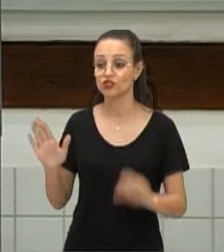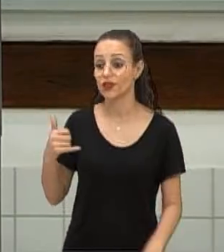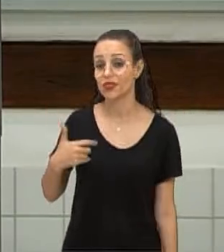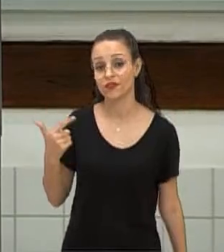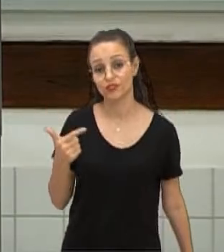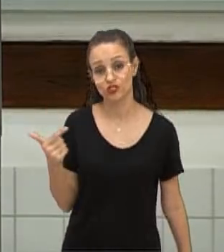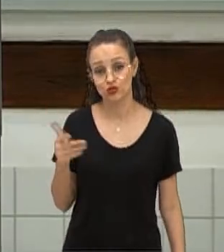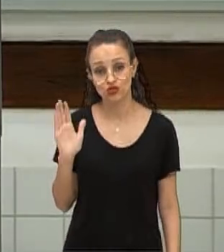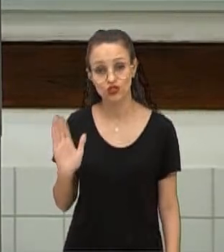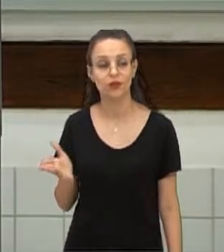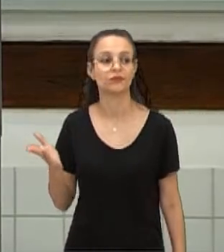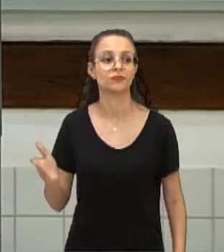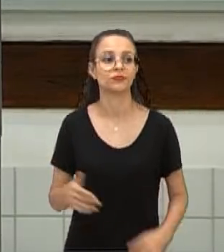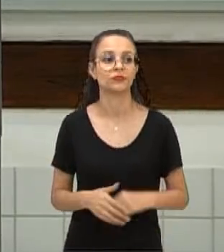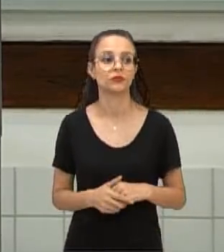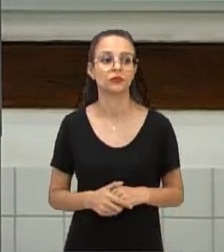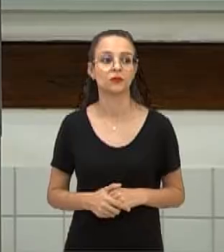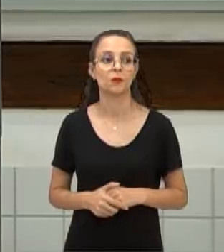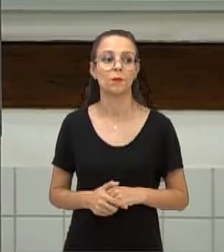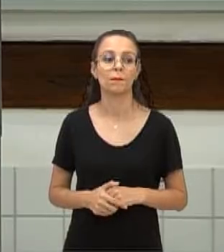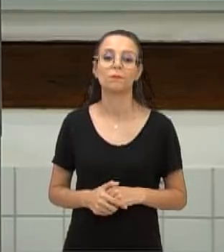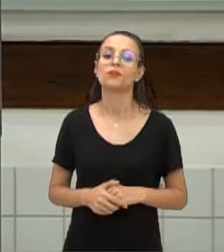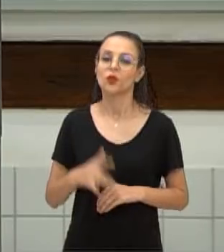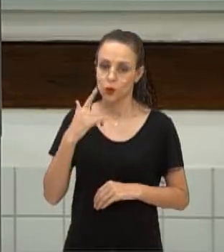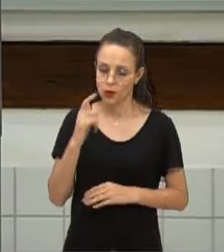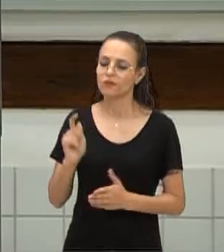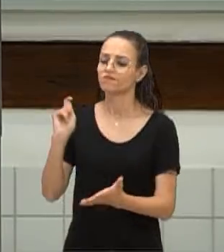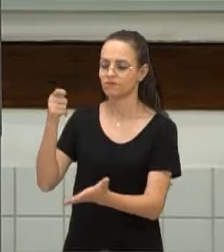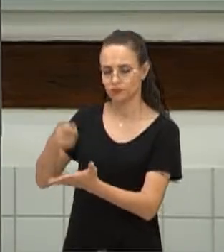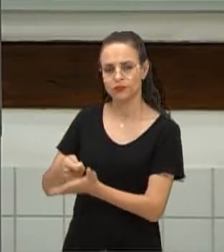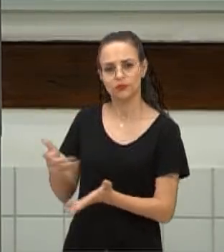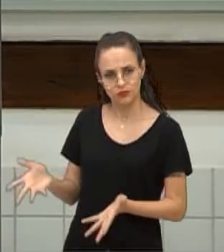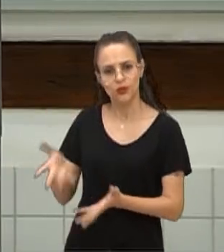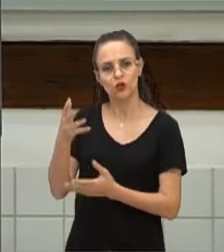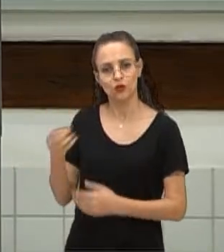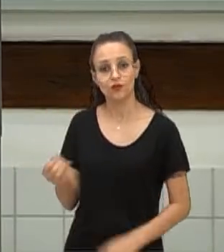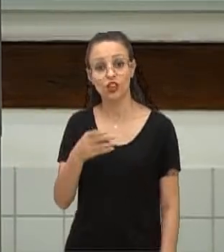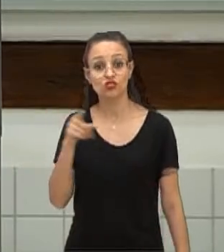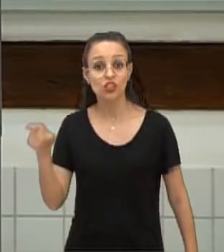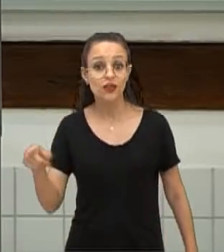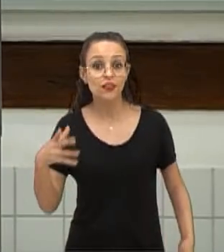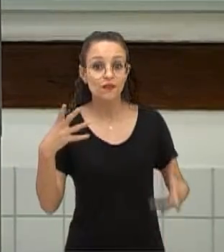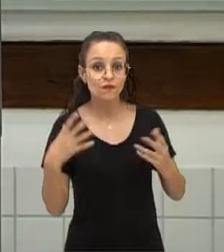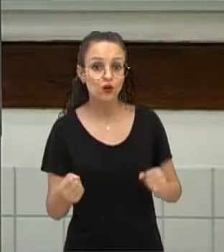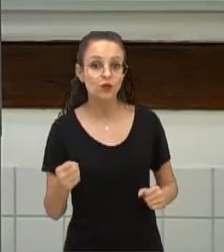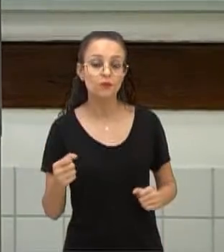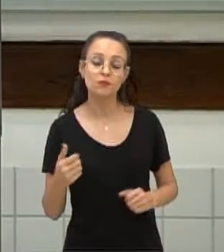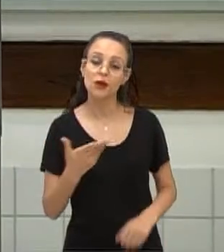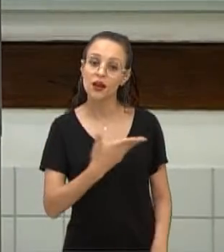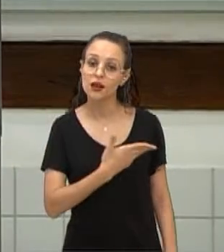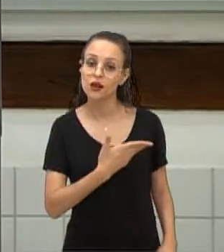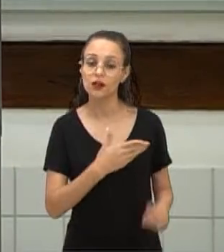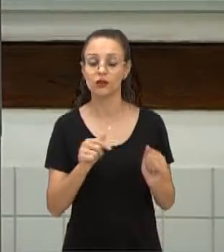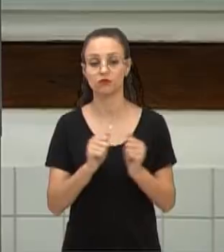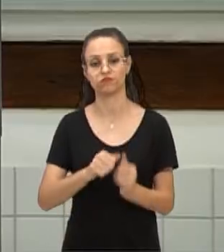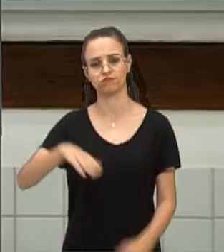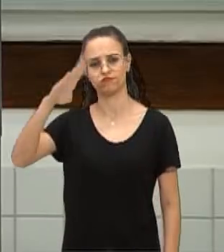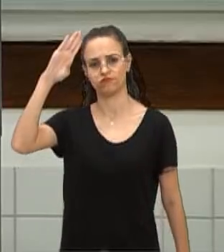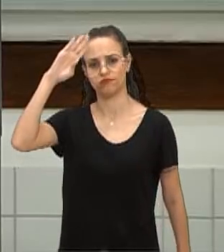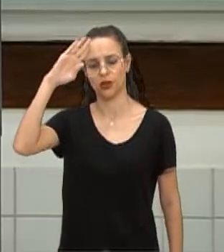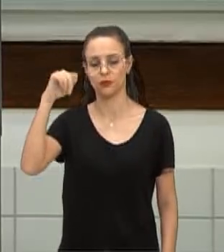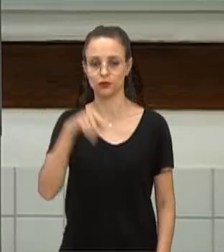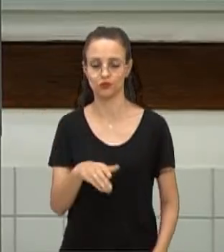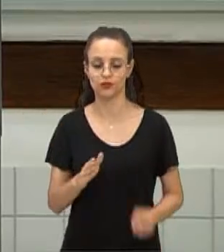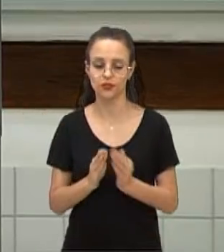22 anos. O pai foi lá e bancou a viagem dele. O Darwin foi para fazer companhia ao capitão